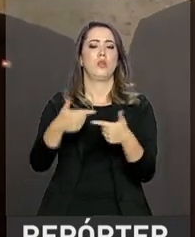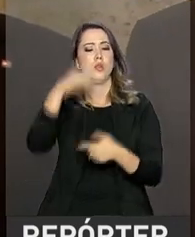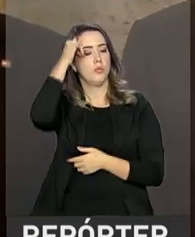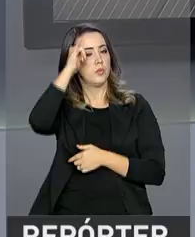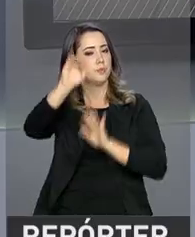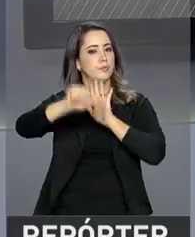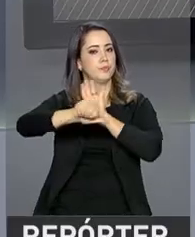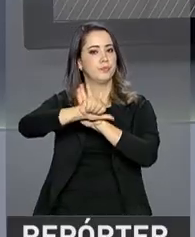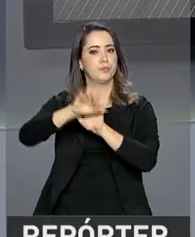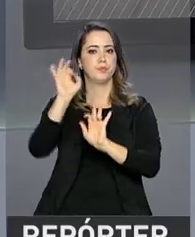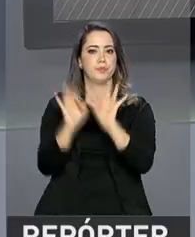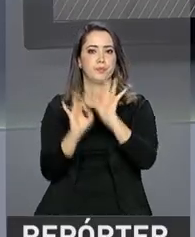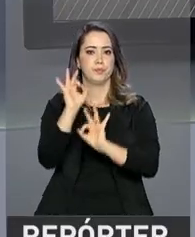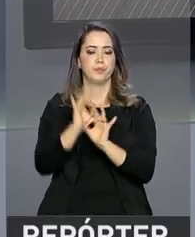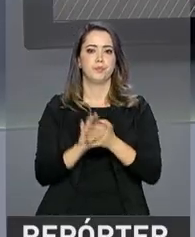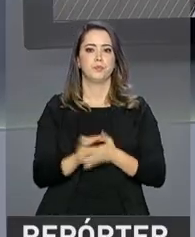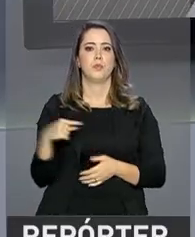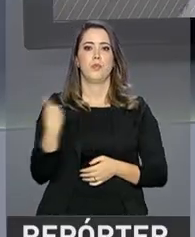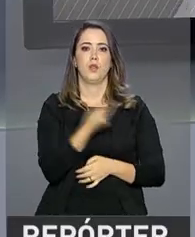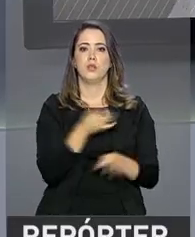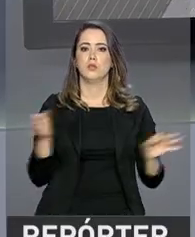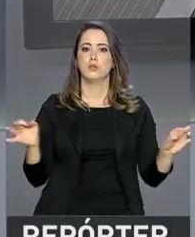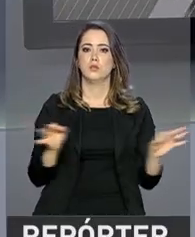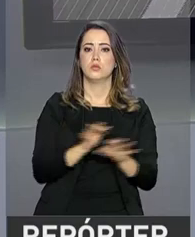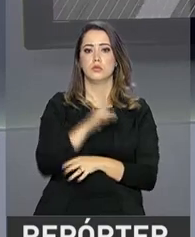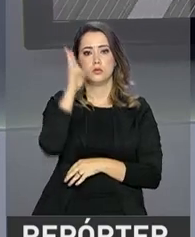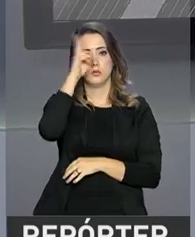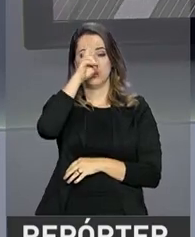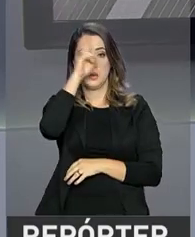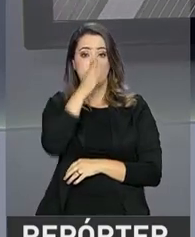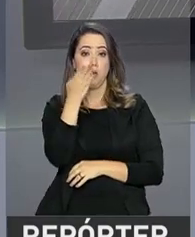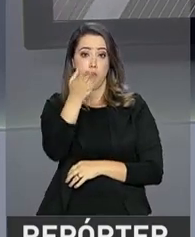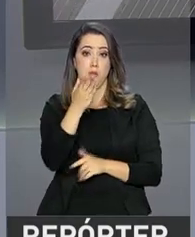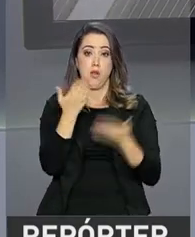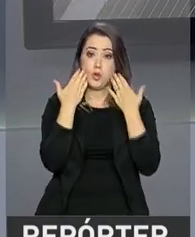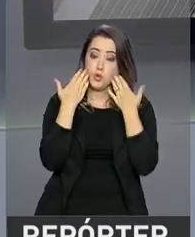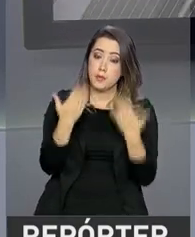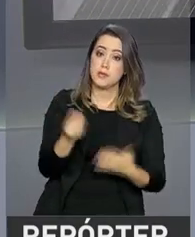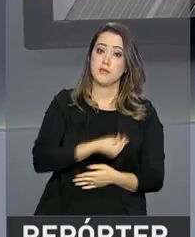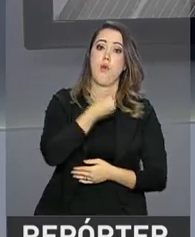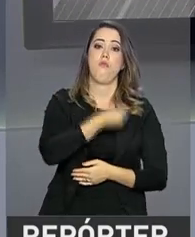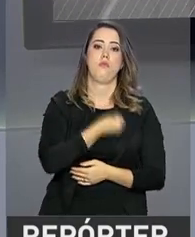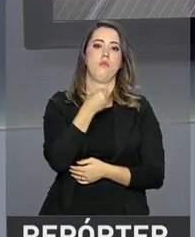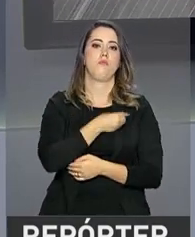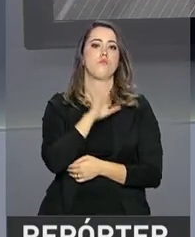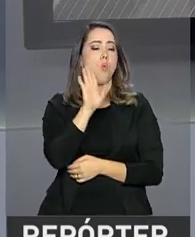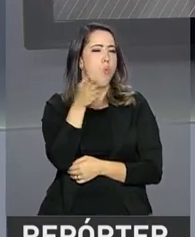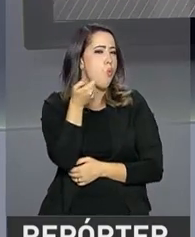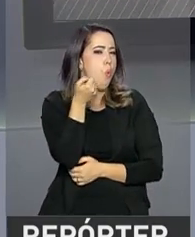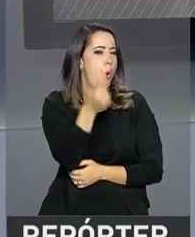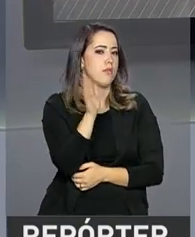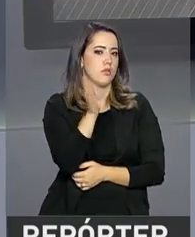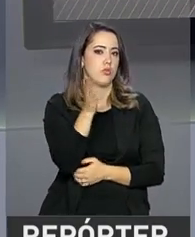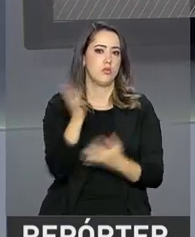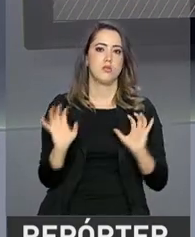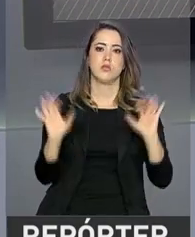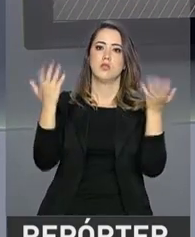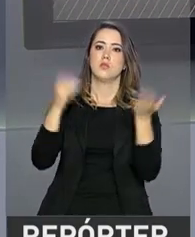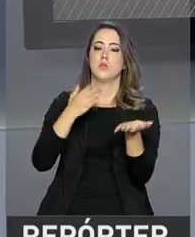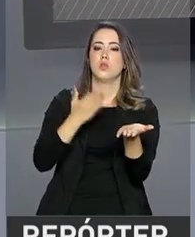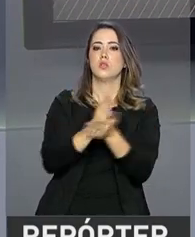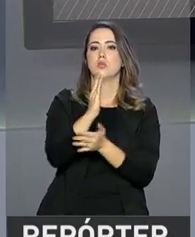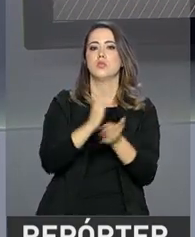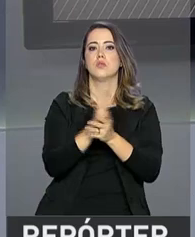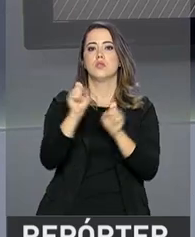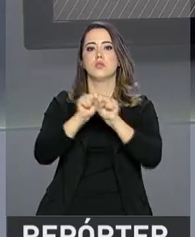organizado. Nós ficamos por aqui, lembrando que a NBR vai transmitir ao vivo daqui a pouco a cerimônia de sanção